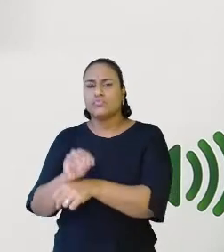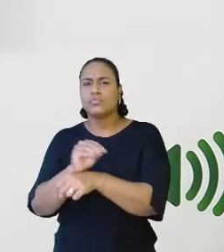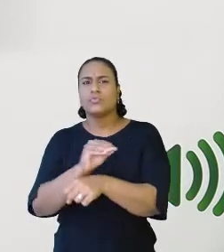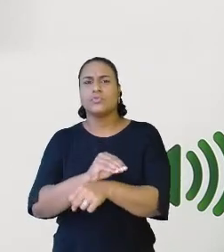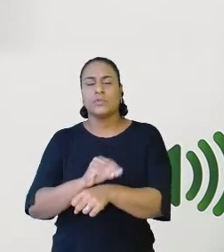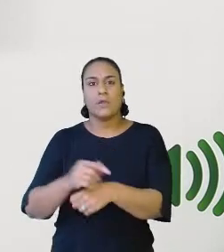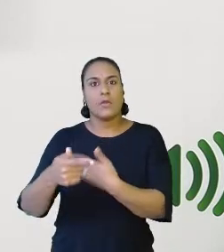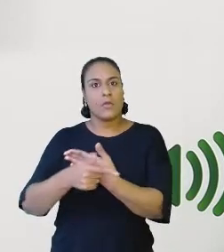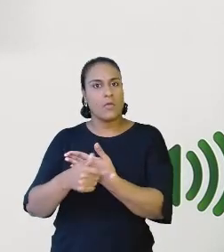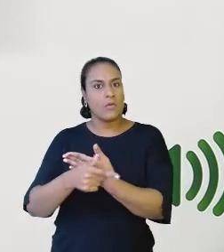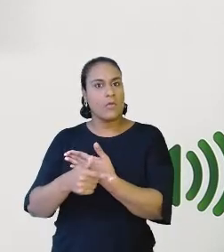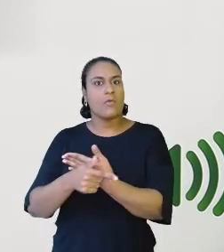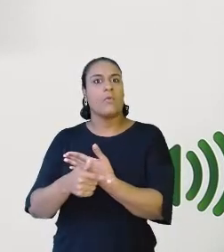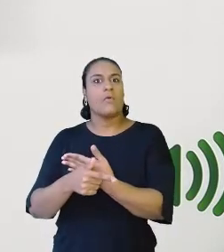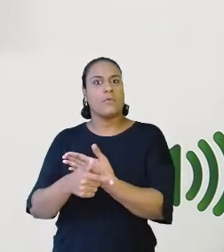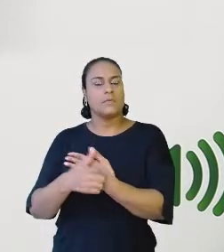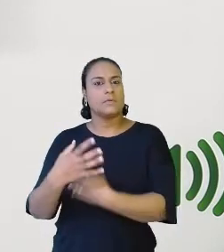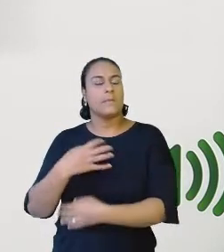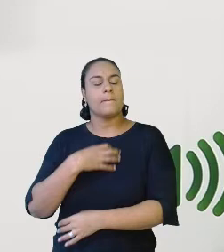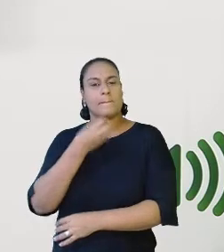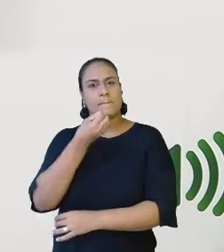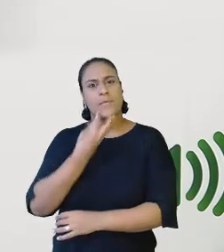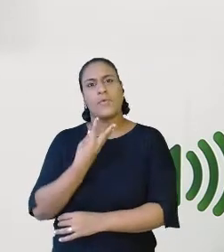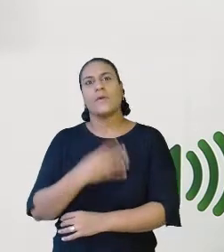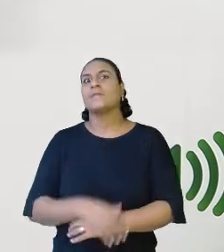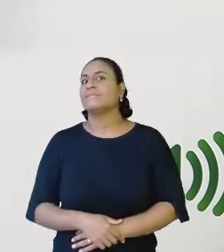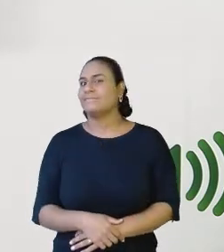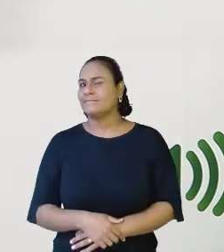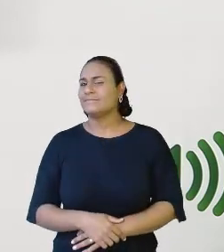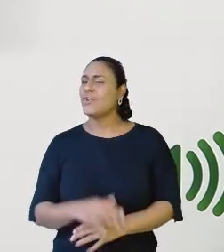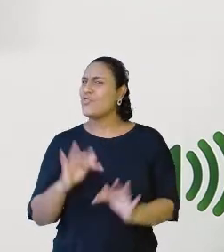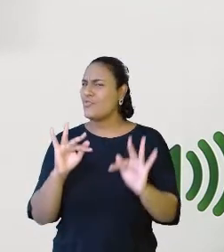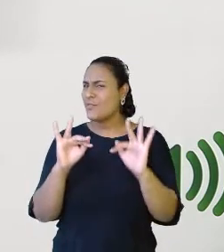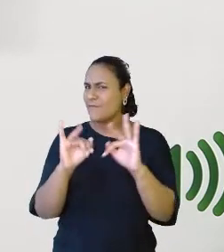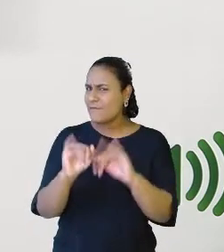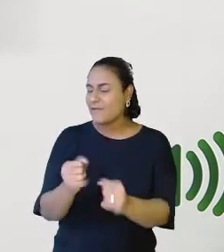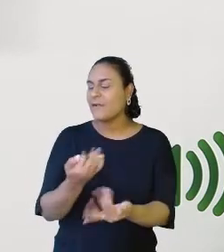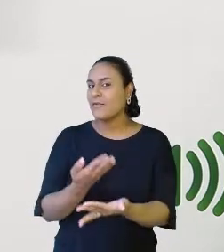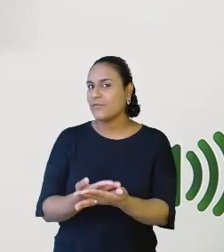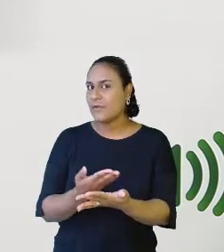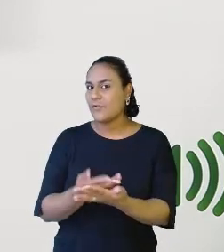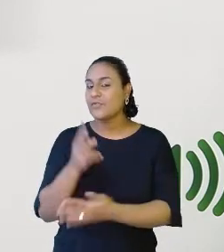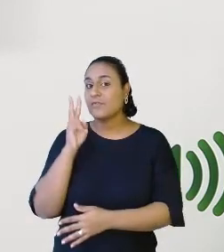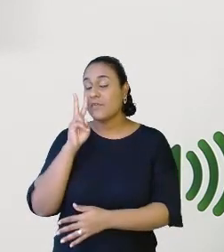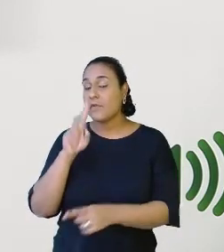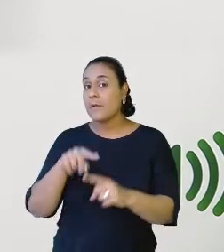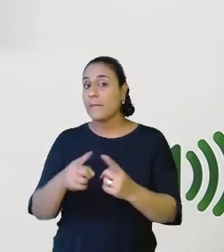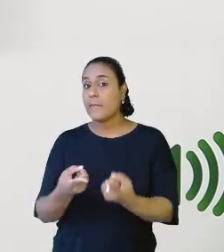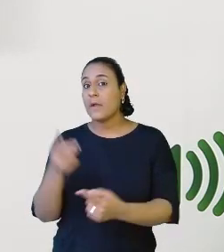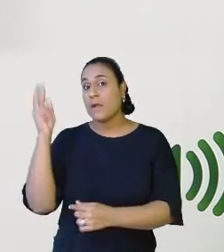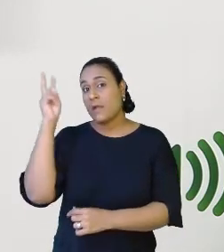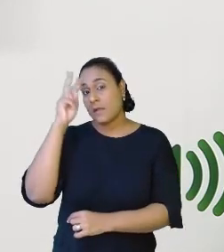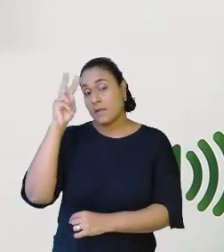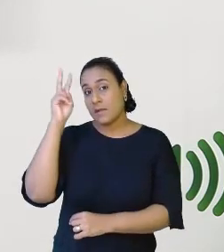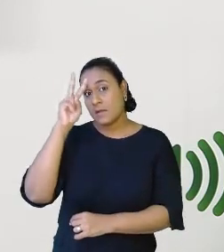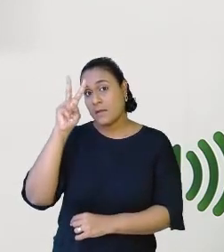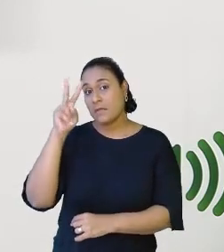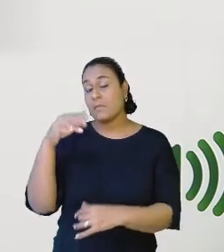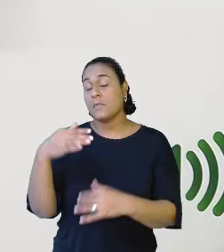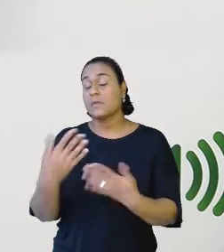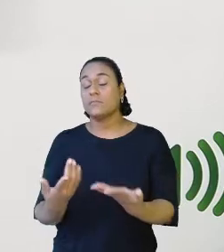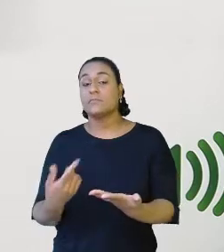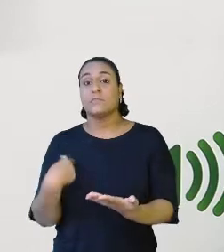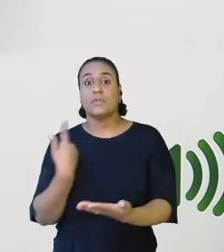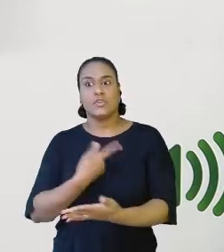de maneira satisfatória. A gente vai ver isso no finalzinho da aula. Mas lembra, da mesma forma que na